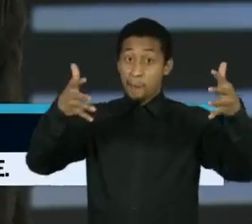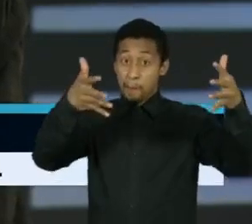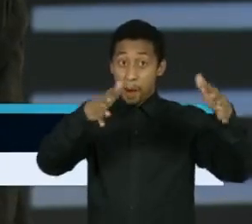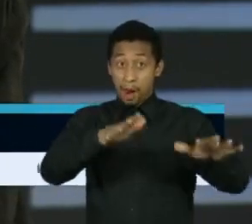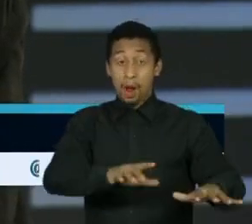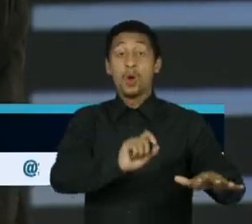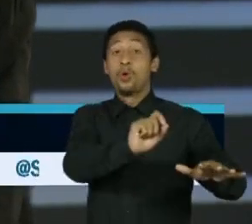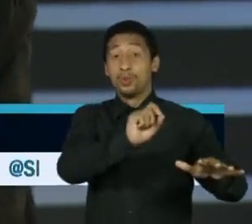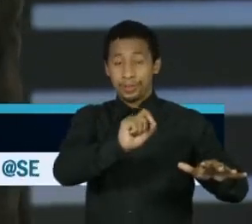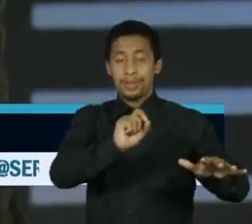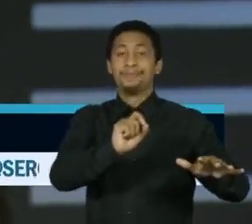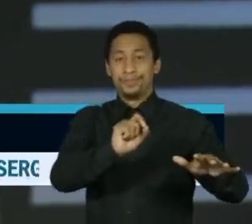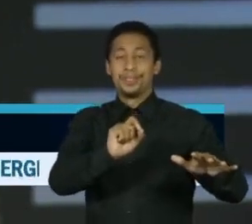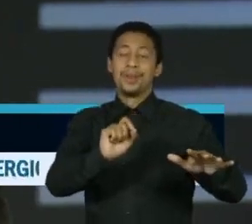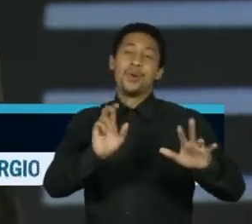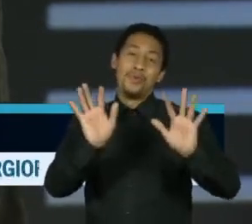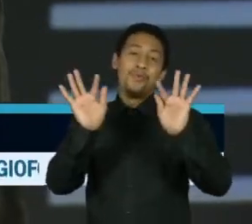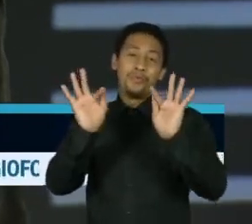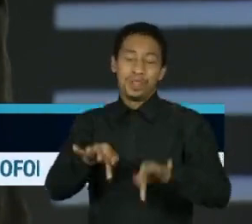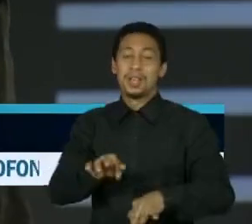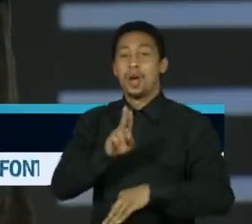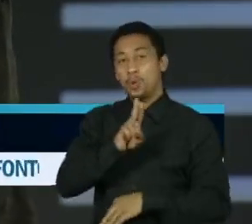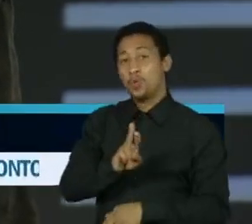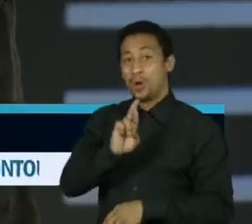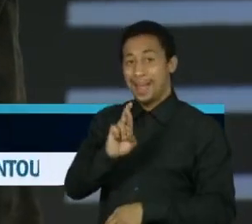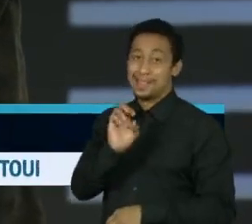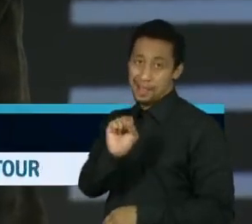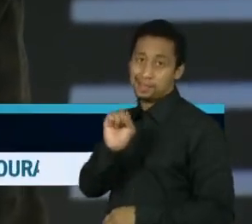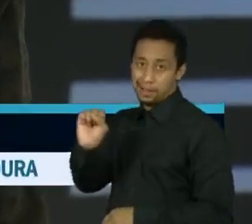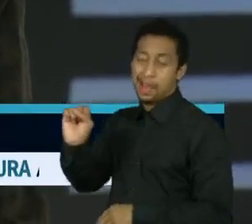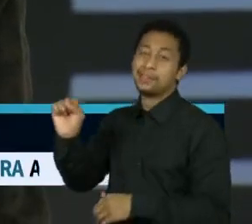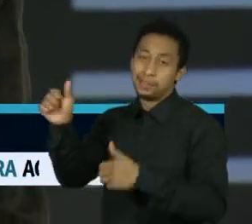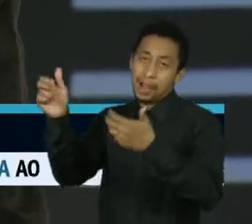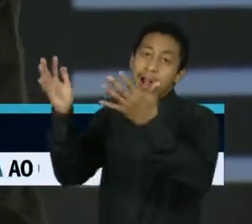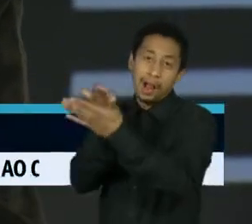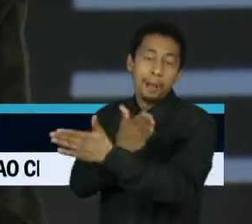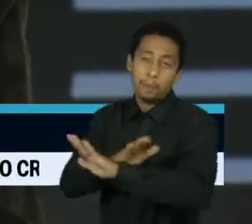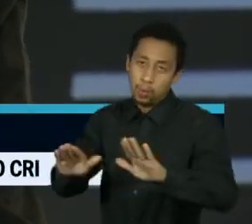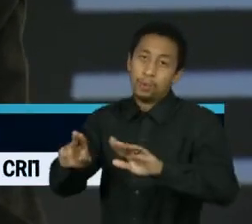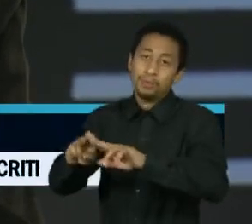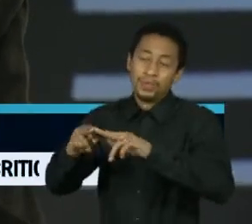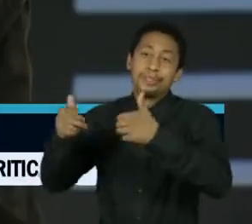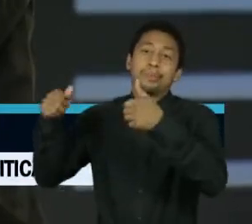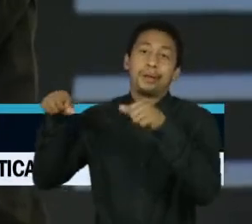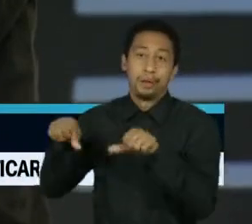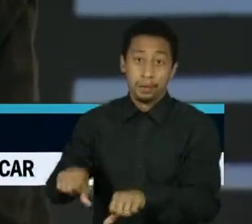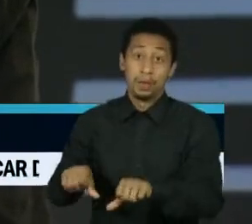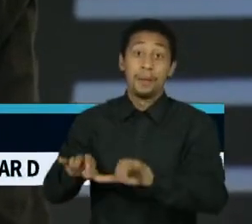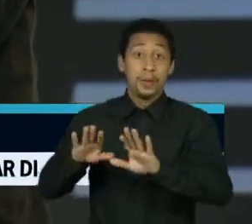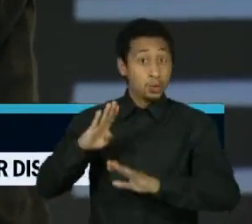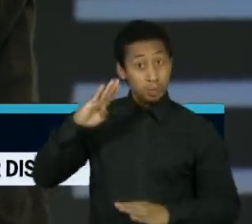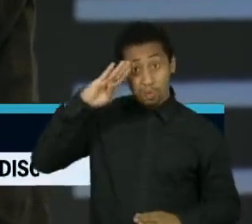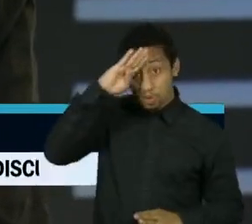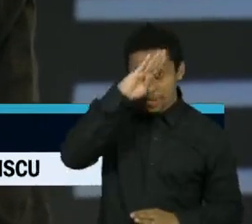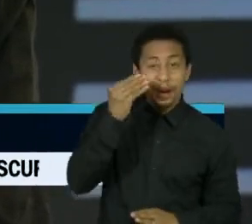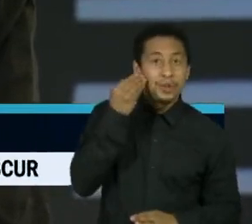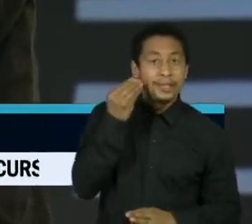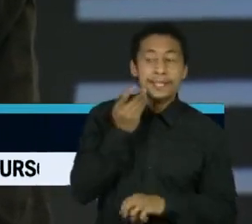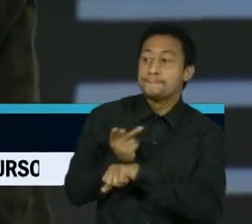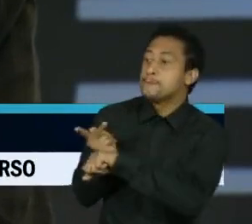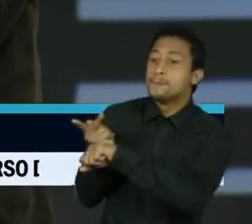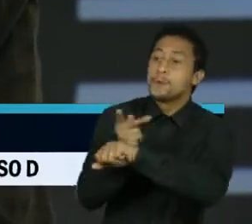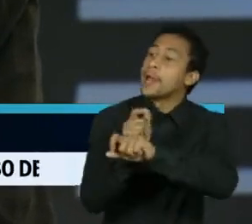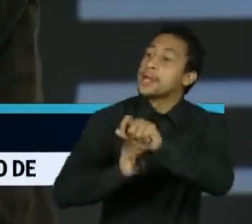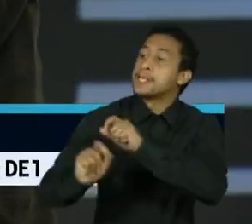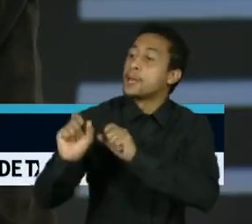final da União Soviética. Agora, o Bolsonaro, me parece que não tem nenhuma. Ele está procurando algum lugar, um lugar famoso e